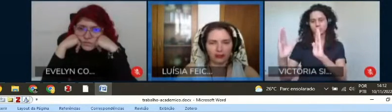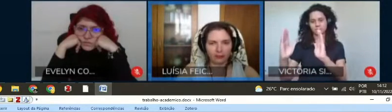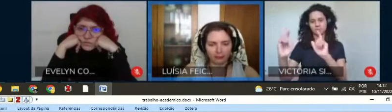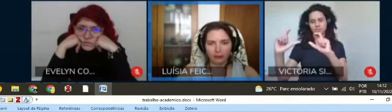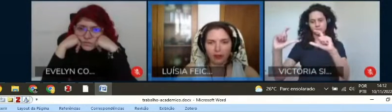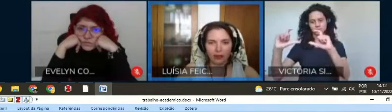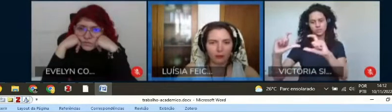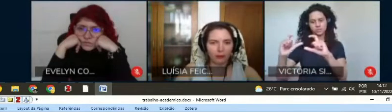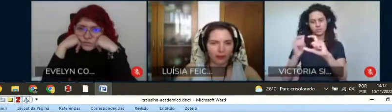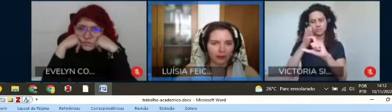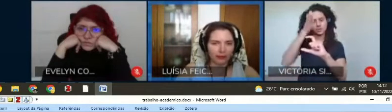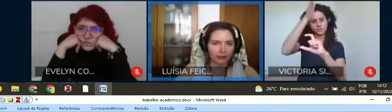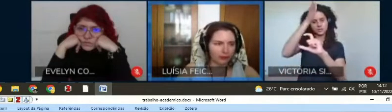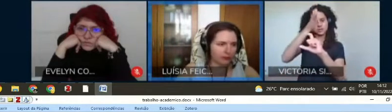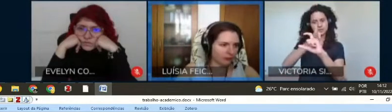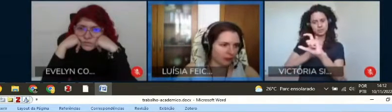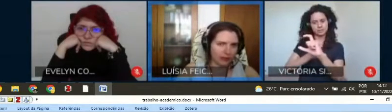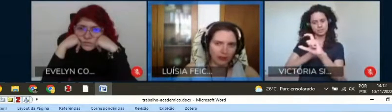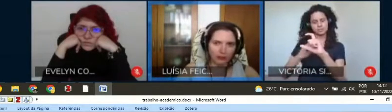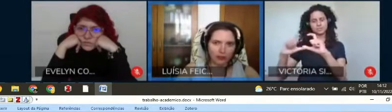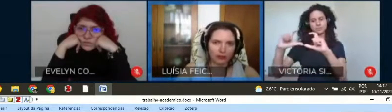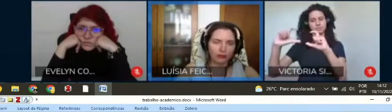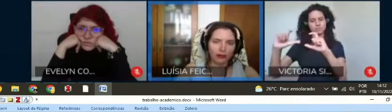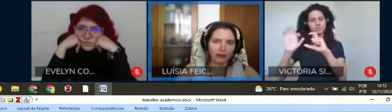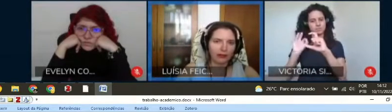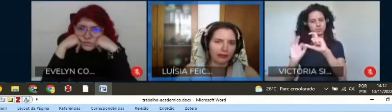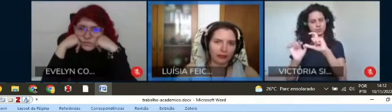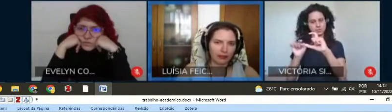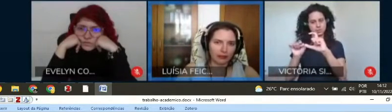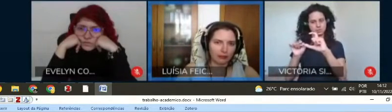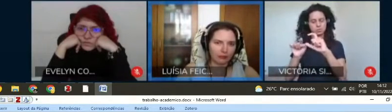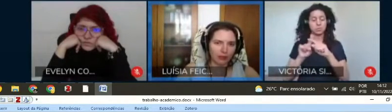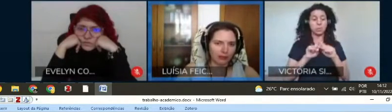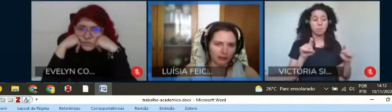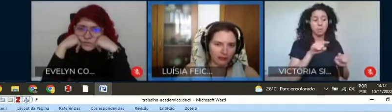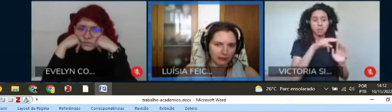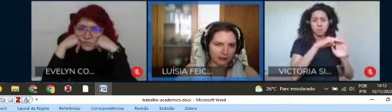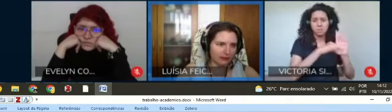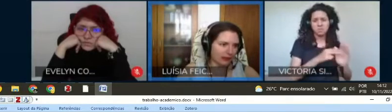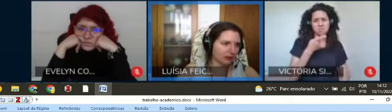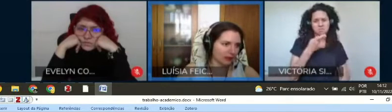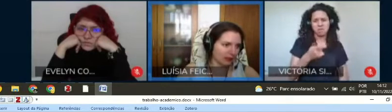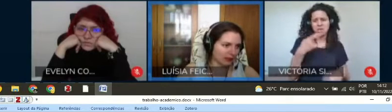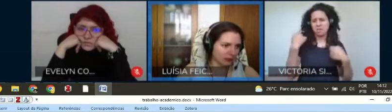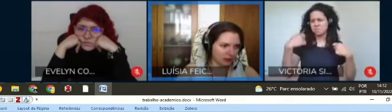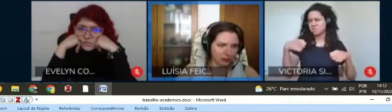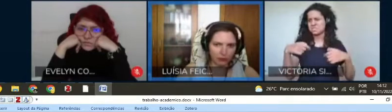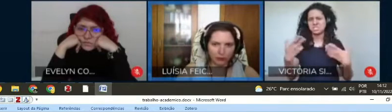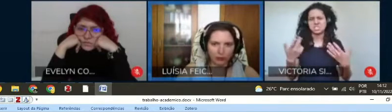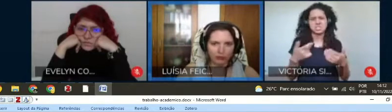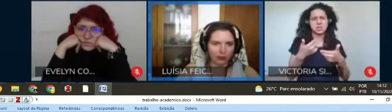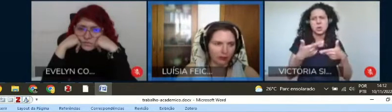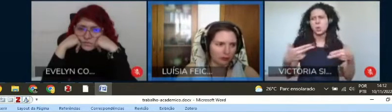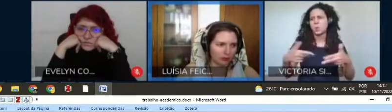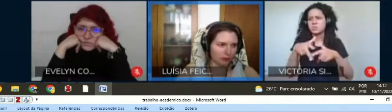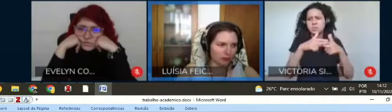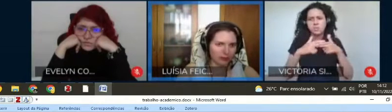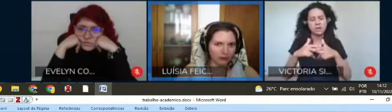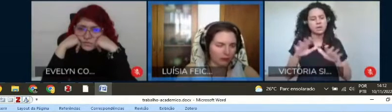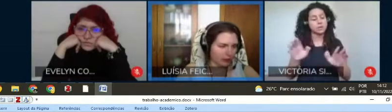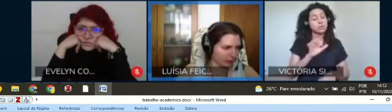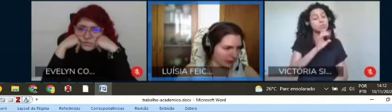margem direita. Mas, fora isso, ela não fala nada que tem que ser centralizado, nem nada disso. Isso que nós